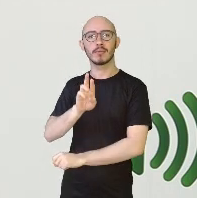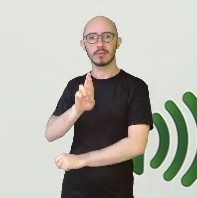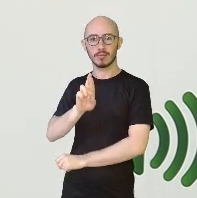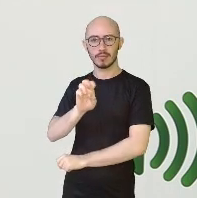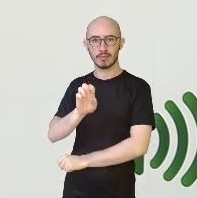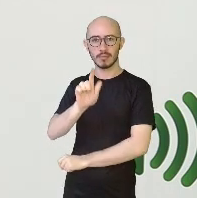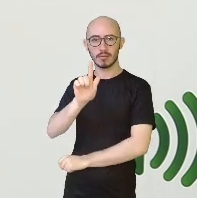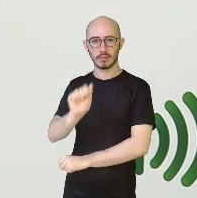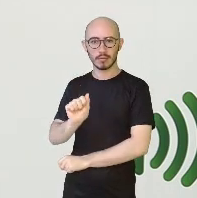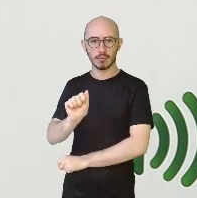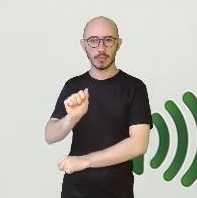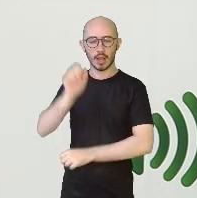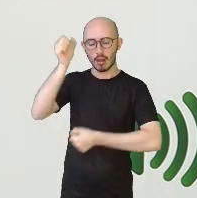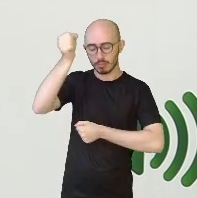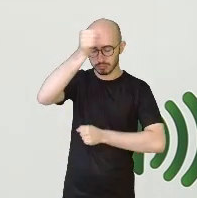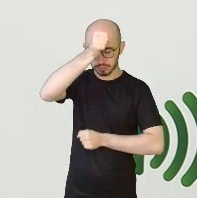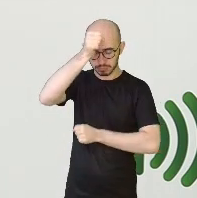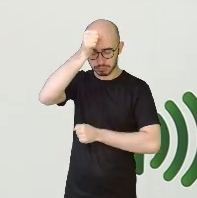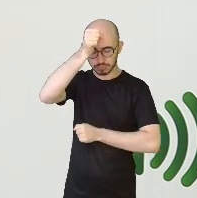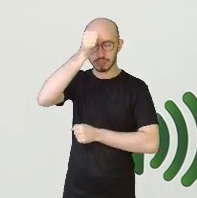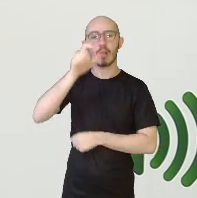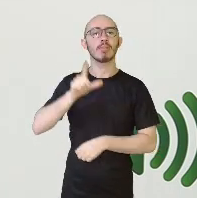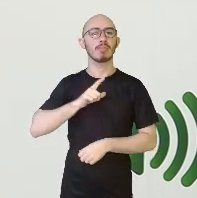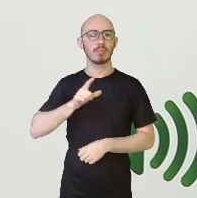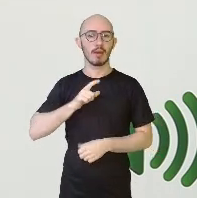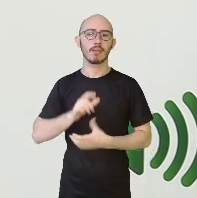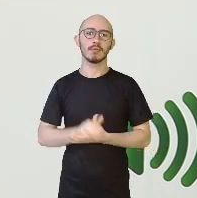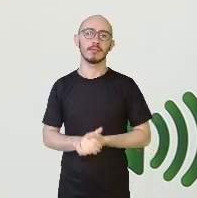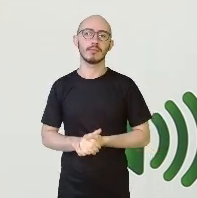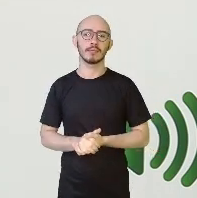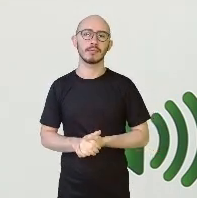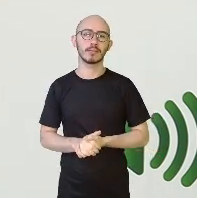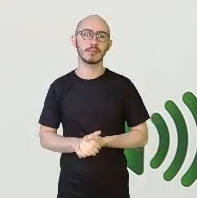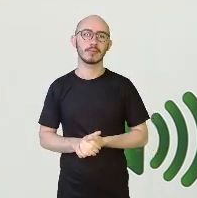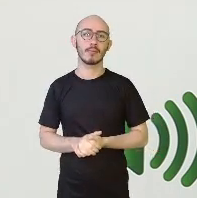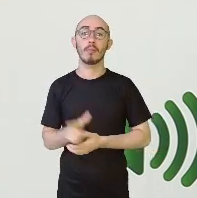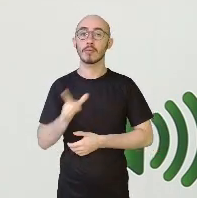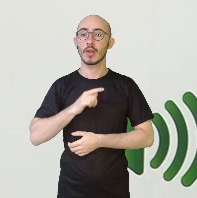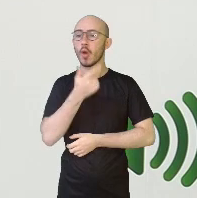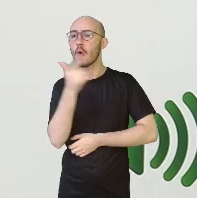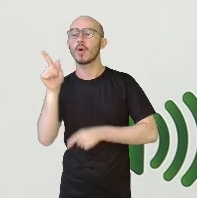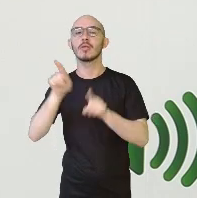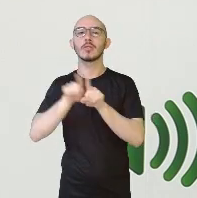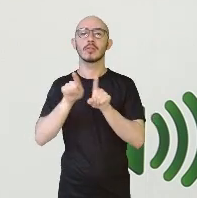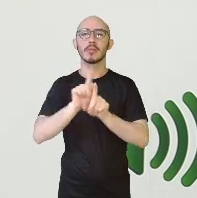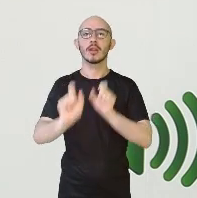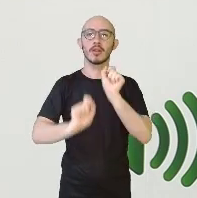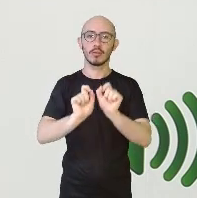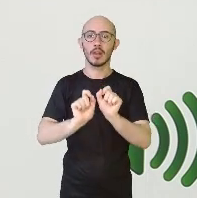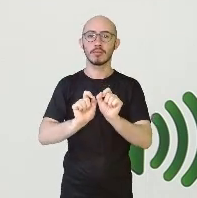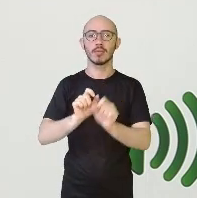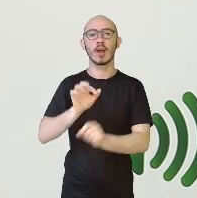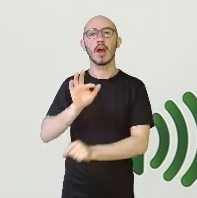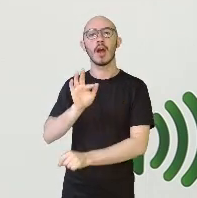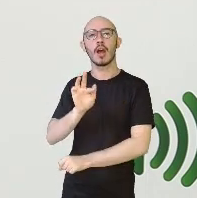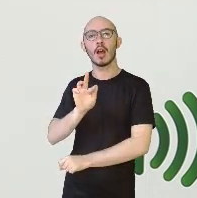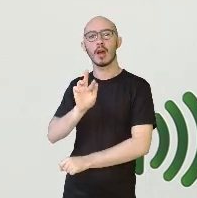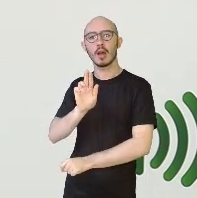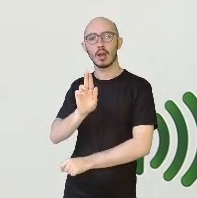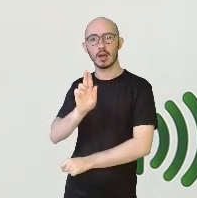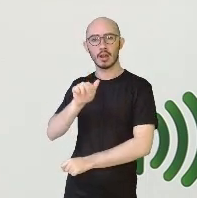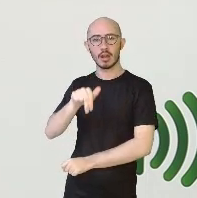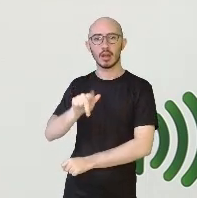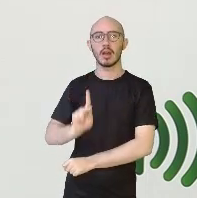O brega é um ritmo musical. E nós temos um outro ritmo também que as pessoas gostam muito, que é o funk.